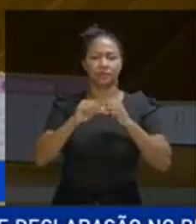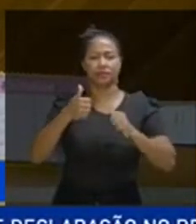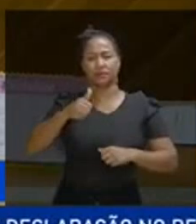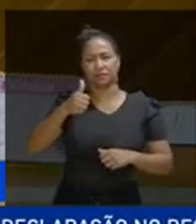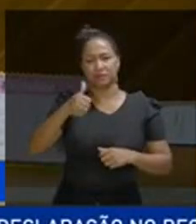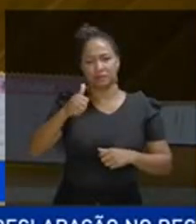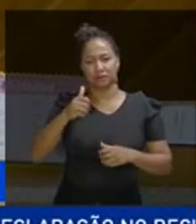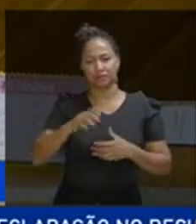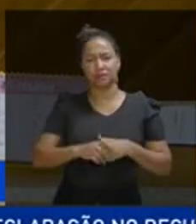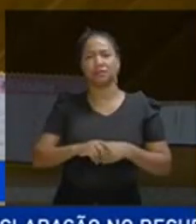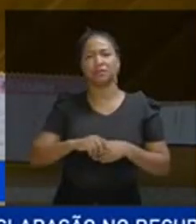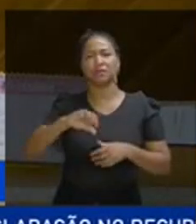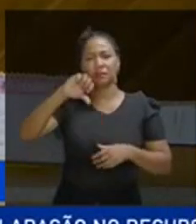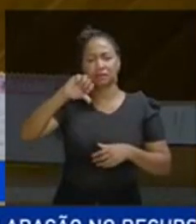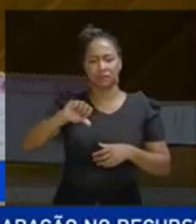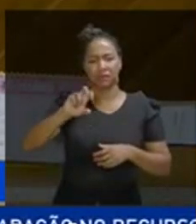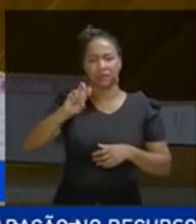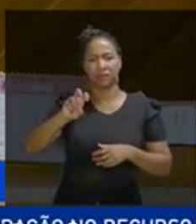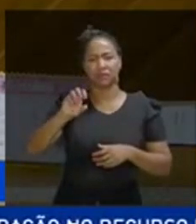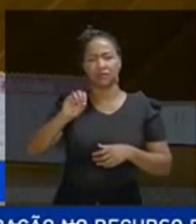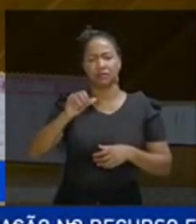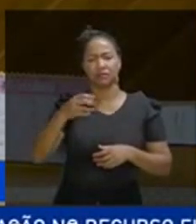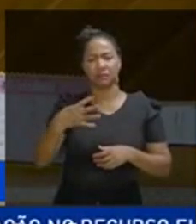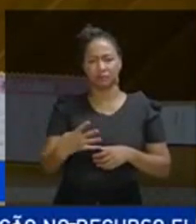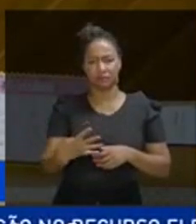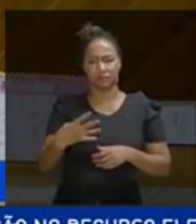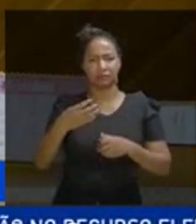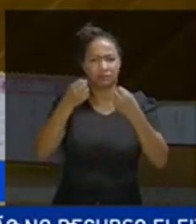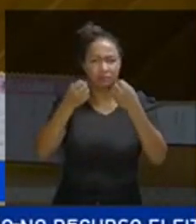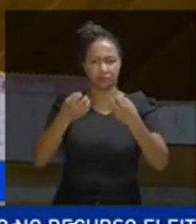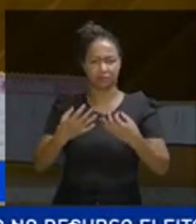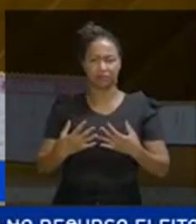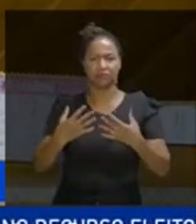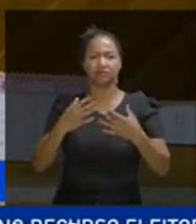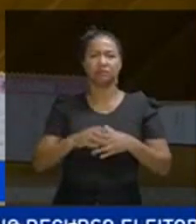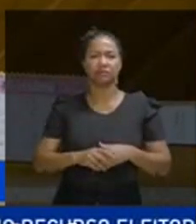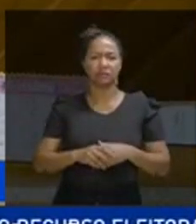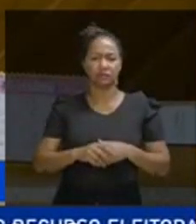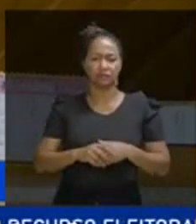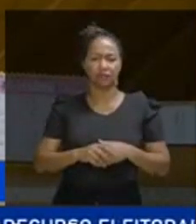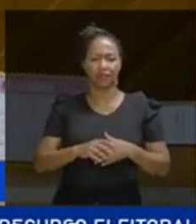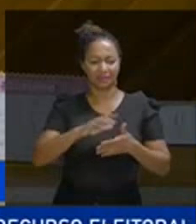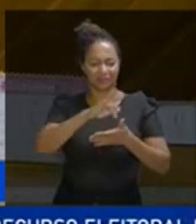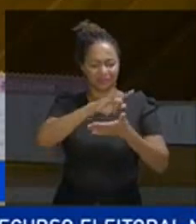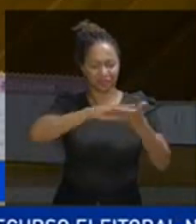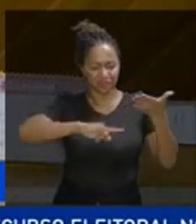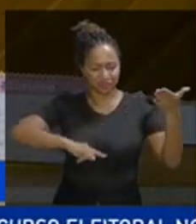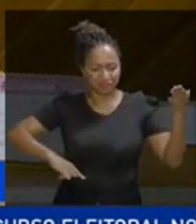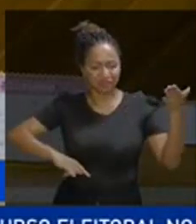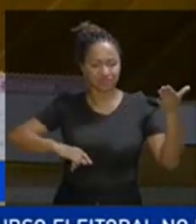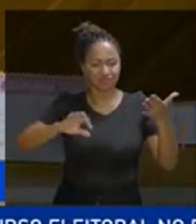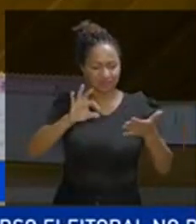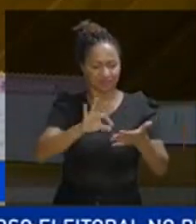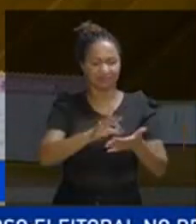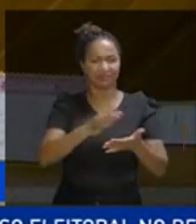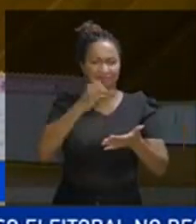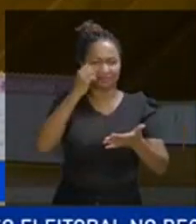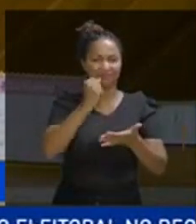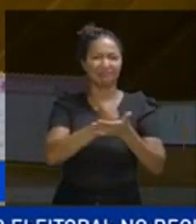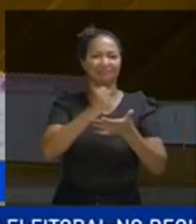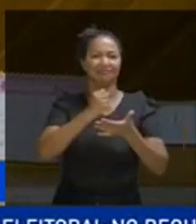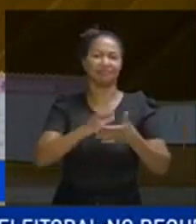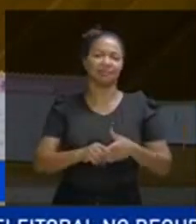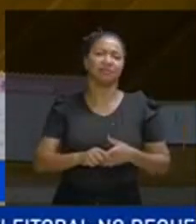11, parágrafo 7 da Lei 9.504, que estabelece que a certidão de quitação eleitoral abrange a regular apresentação das